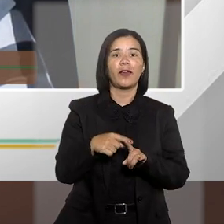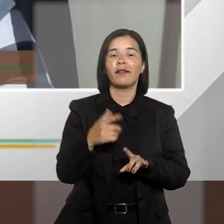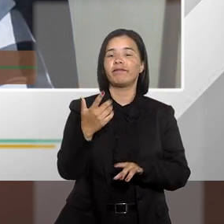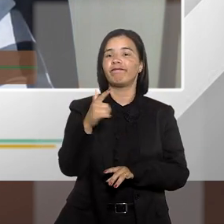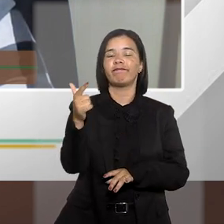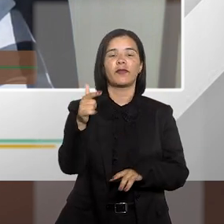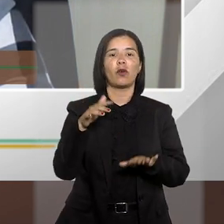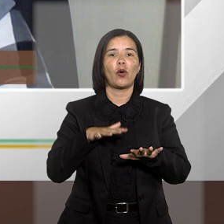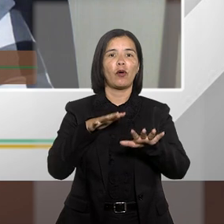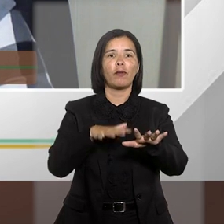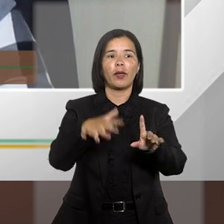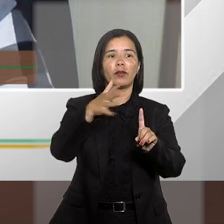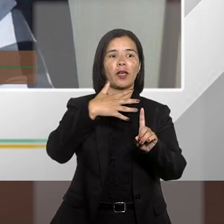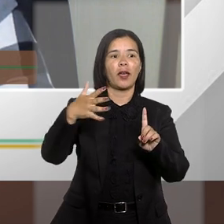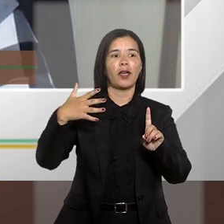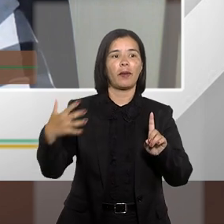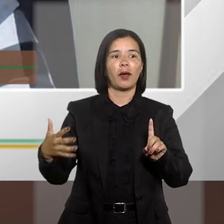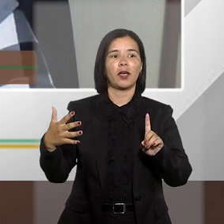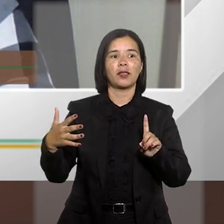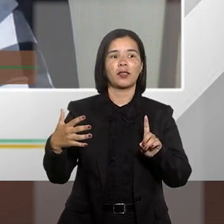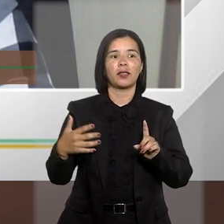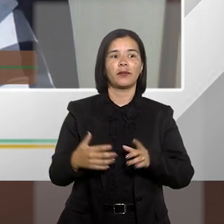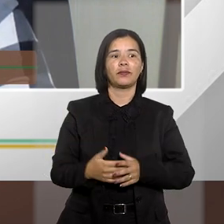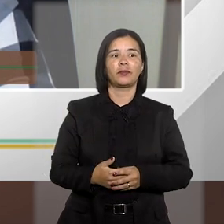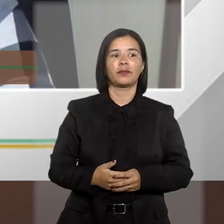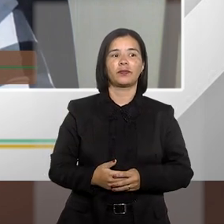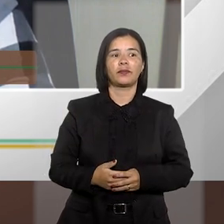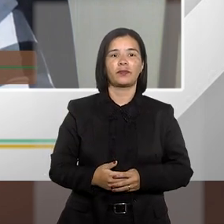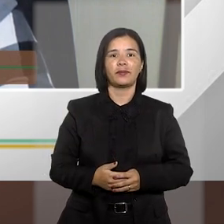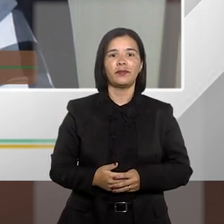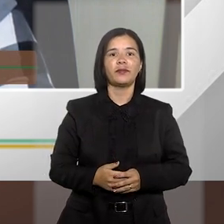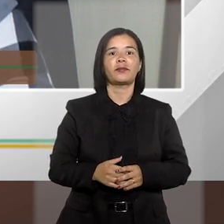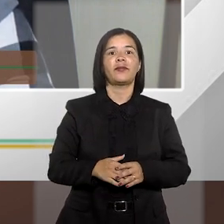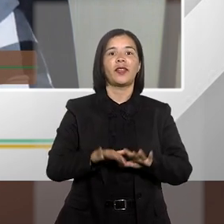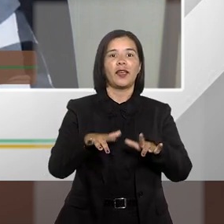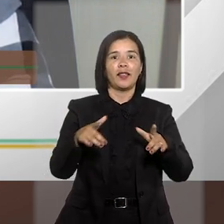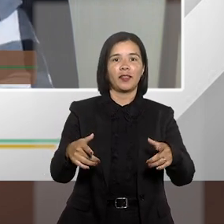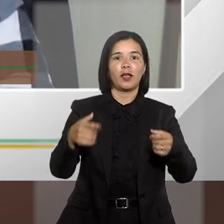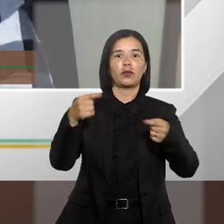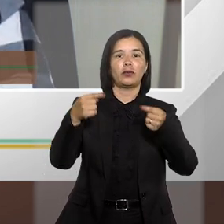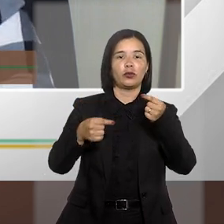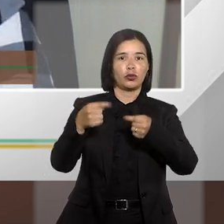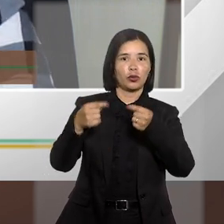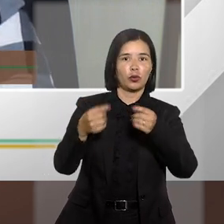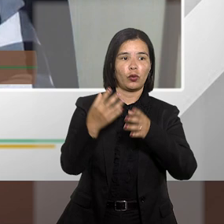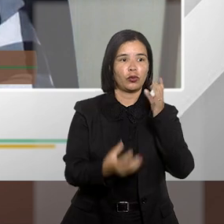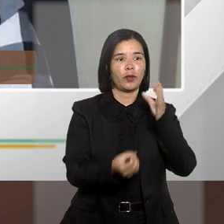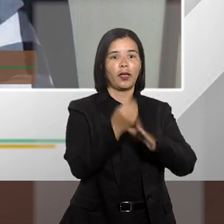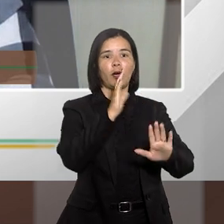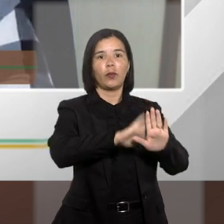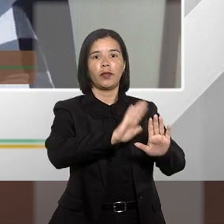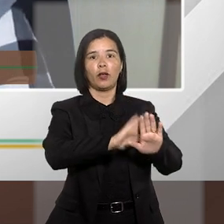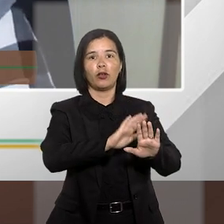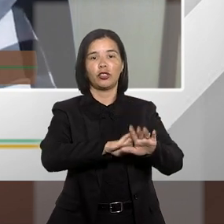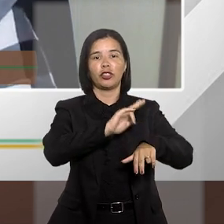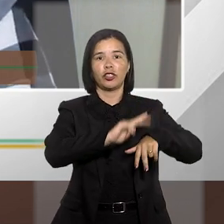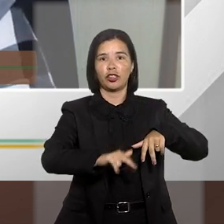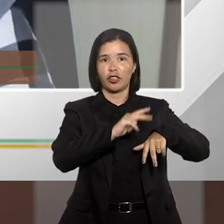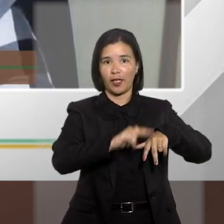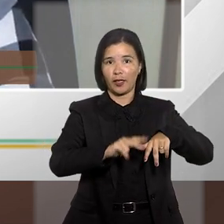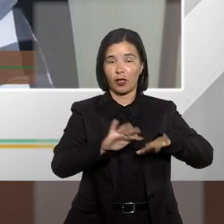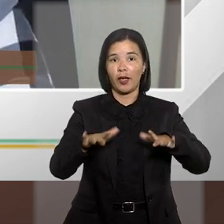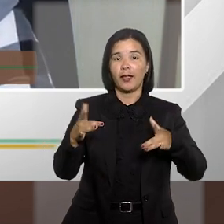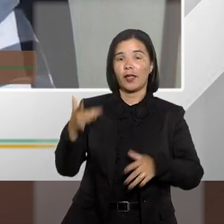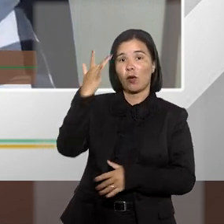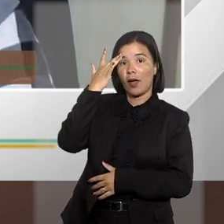movimento LGBTQIA+. O movimento, em momento nenhum, trouxe para si o discurso e disse: agora nós vamos criar uma ideologia a partir de agora, e